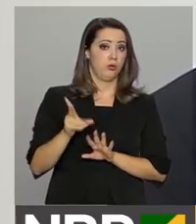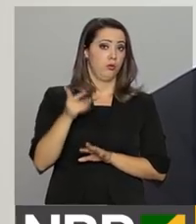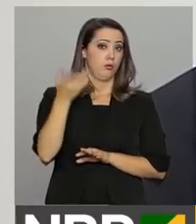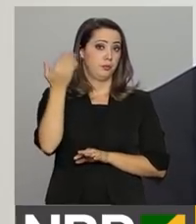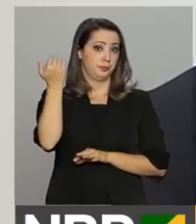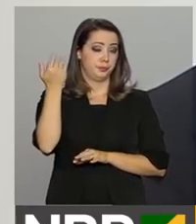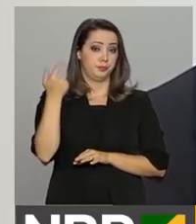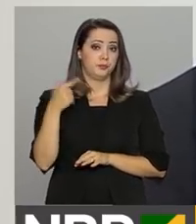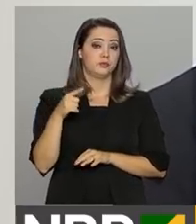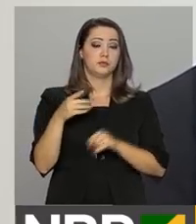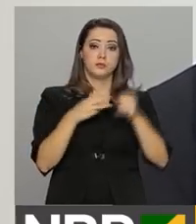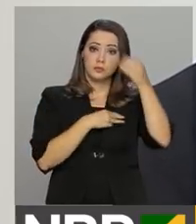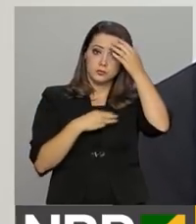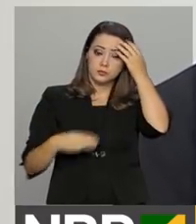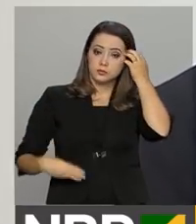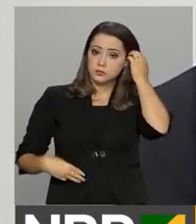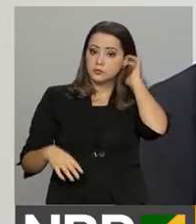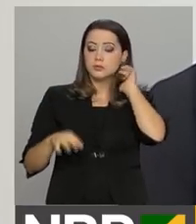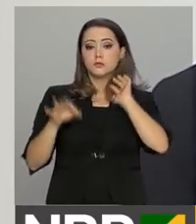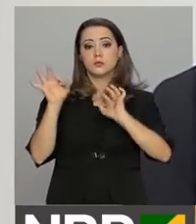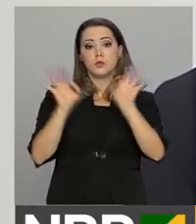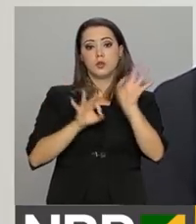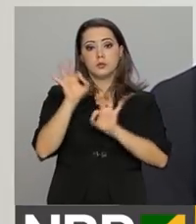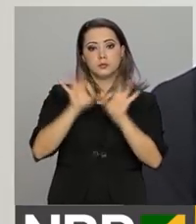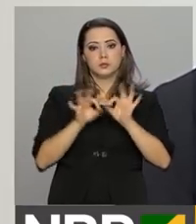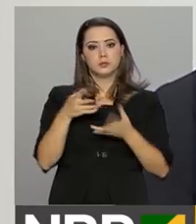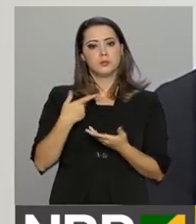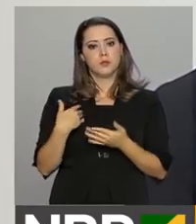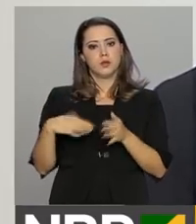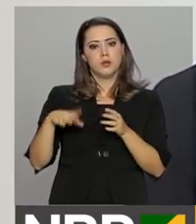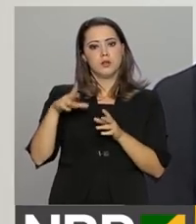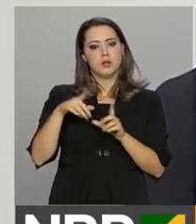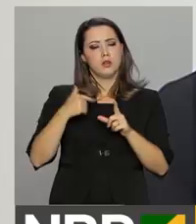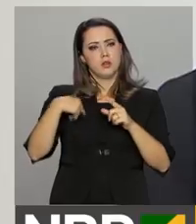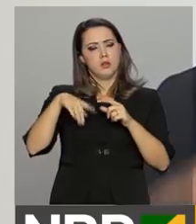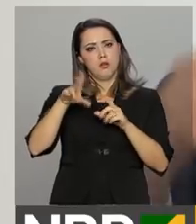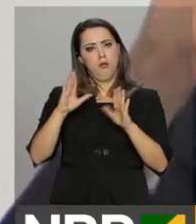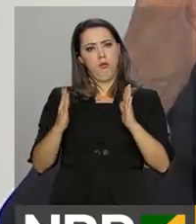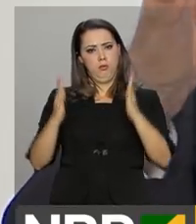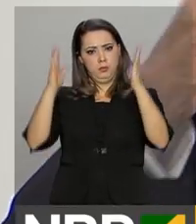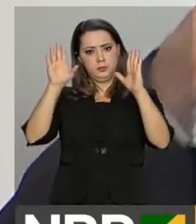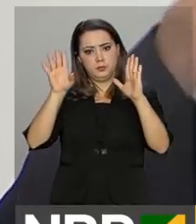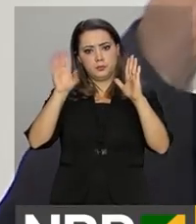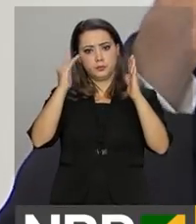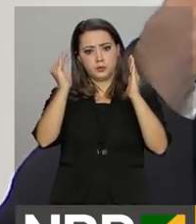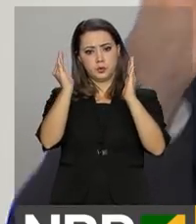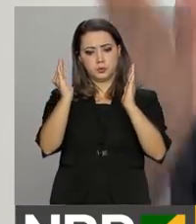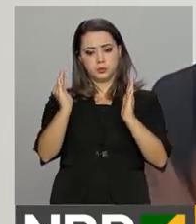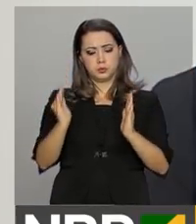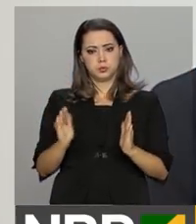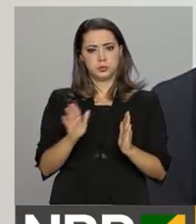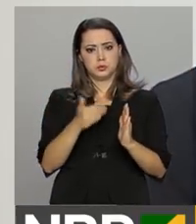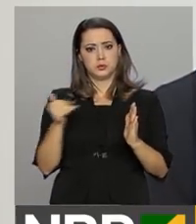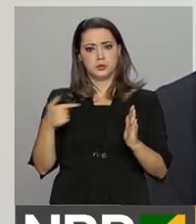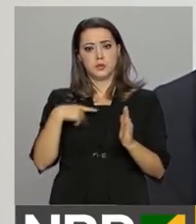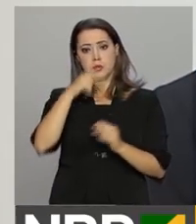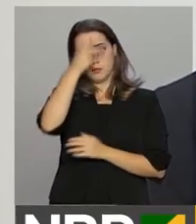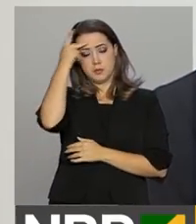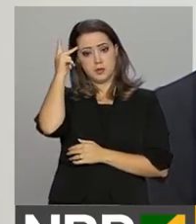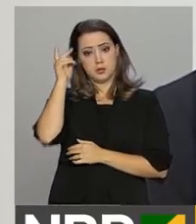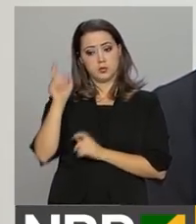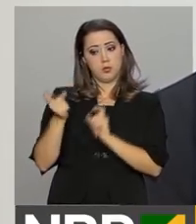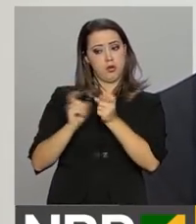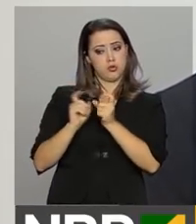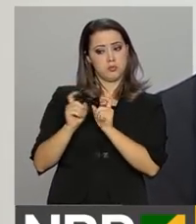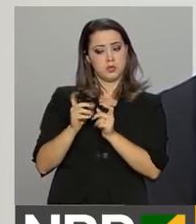diogo que é mesmo planejamento descia no seu prédio elevador e uma figura da mais alta sua posição administrativa